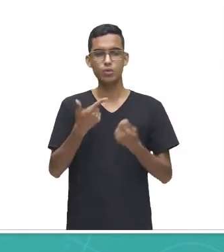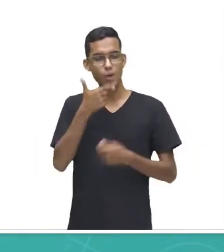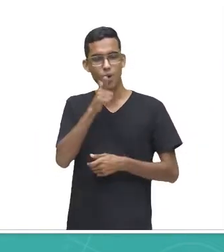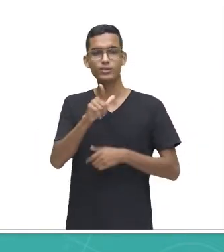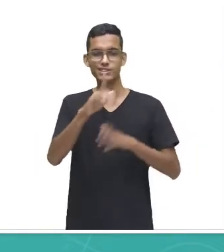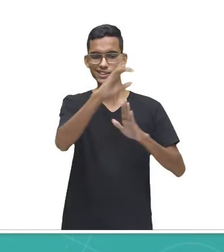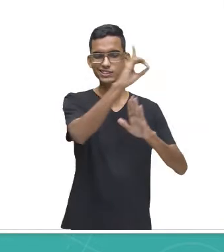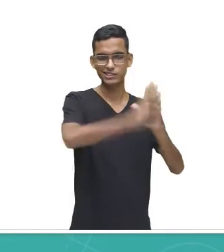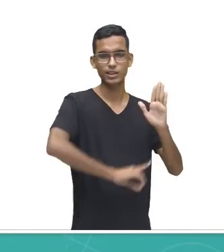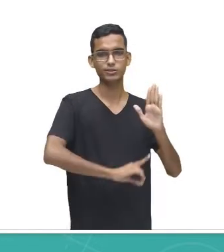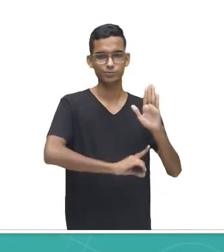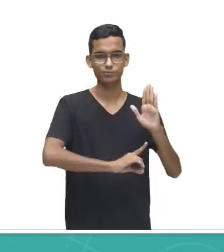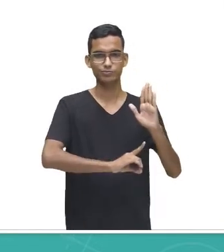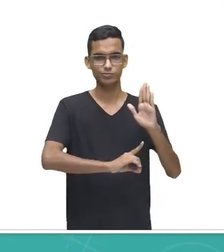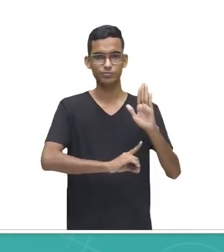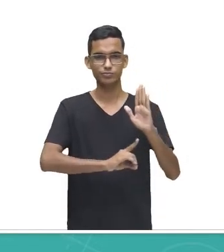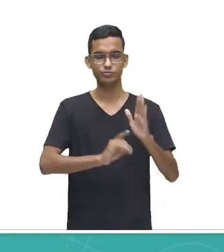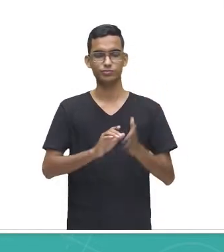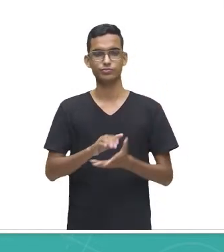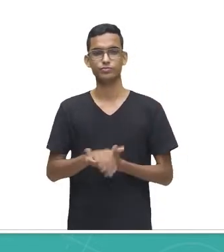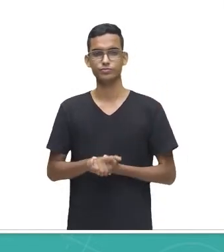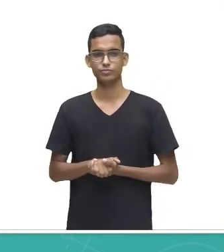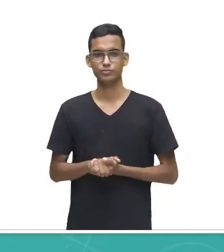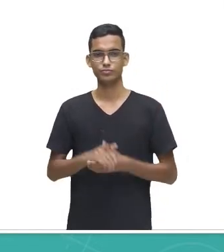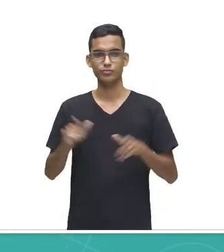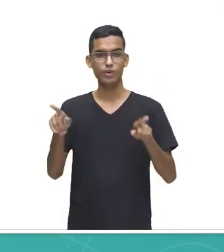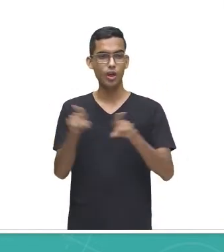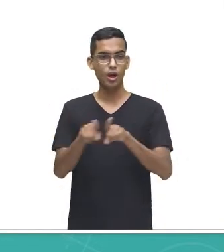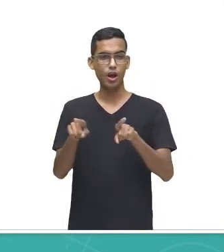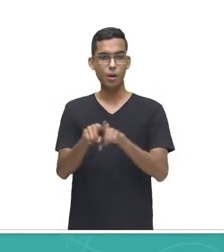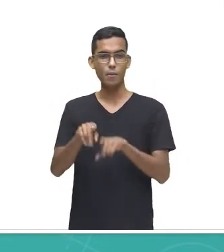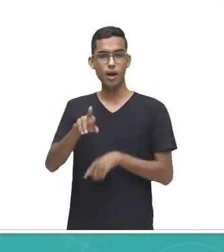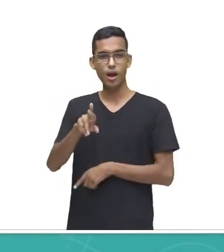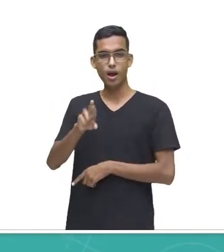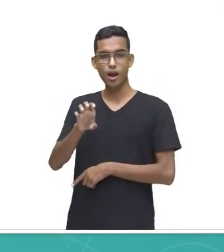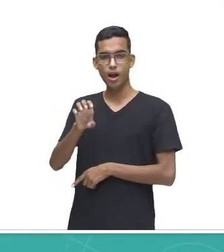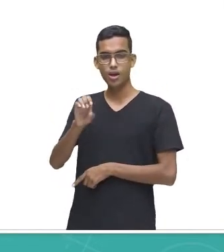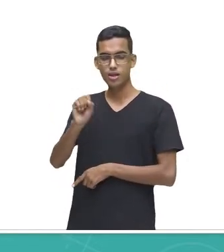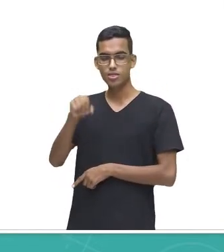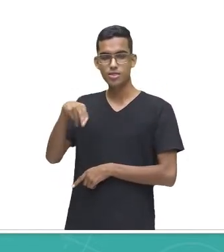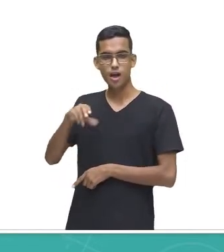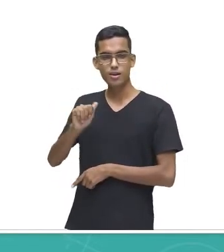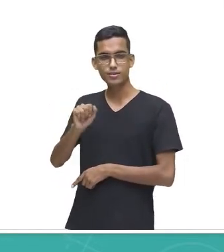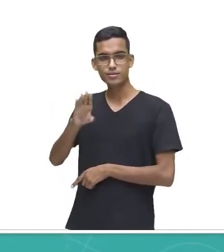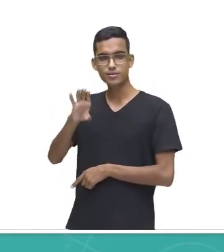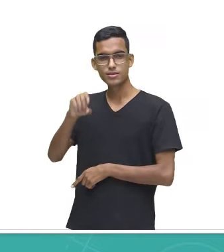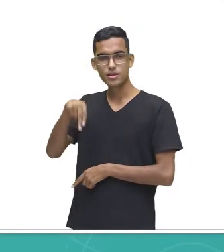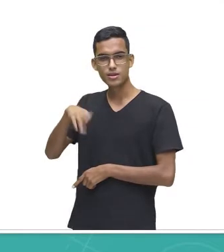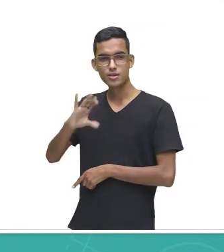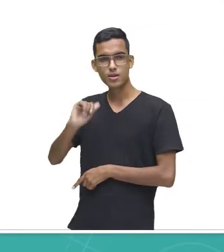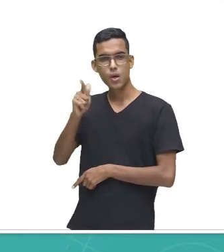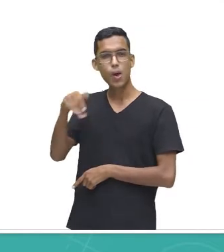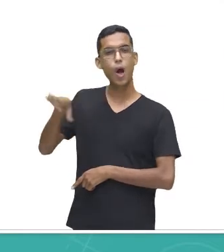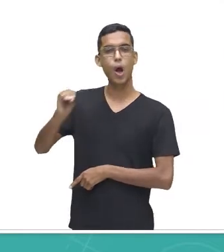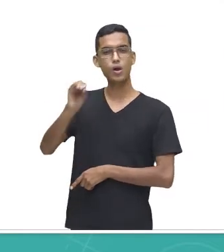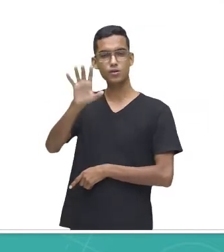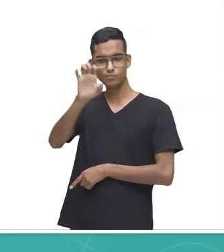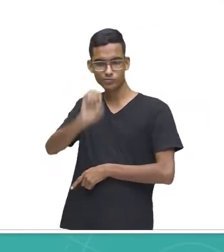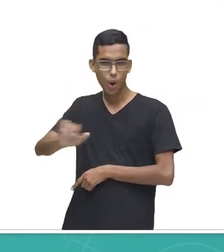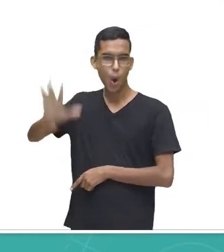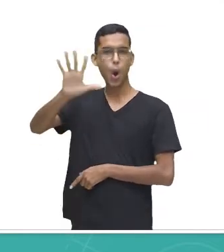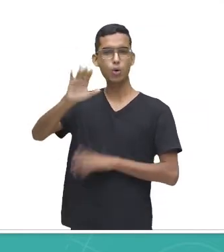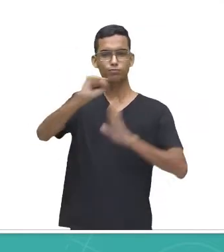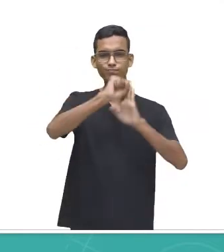A Renascença na Europa, durante os séculos XV e XVI, foi também uma grande mudança